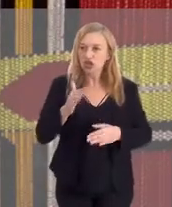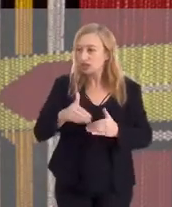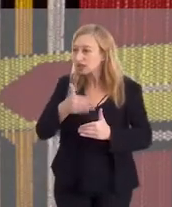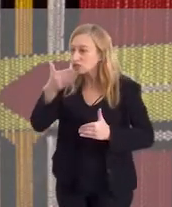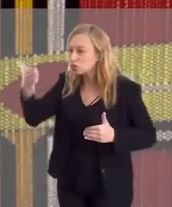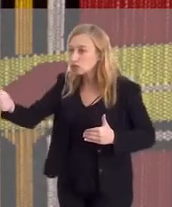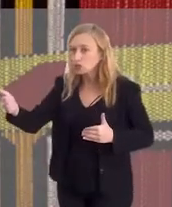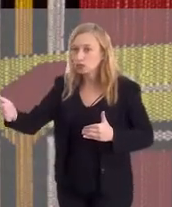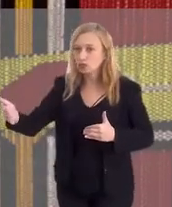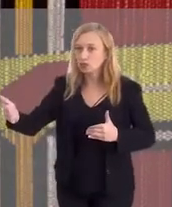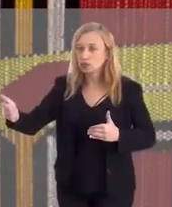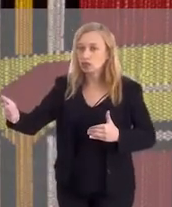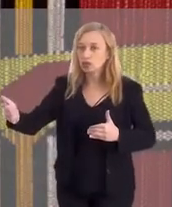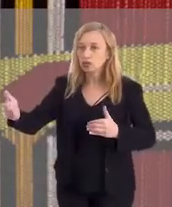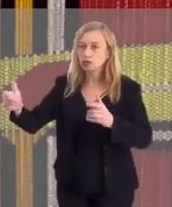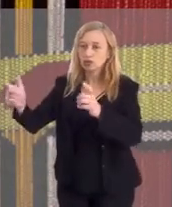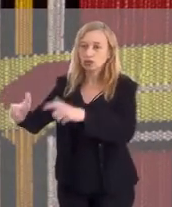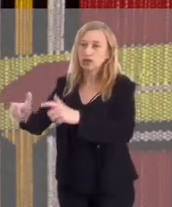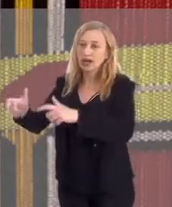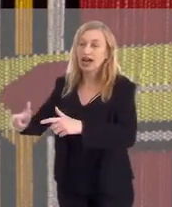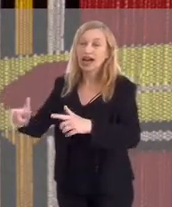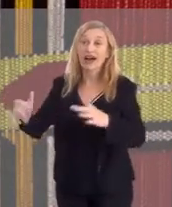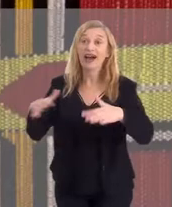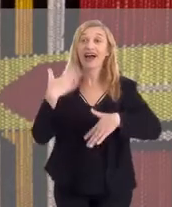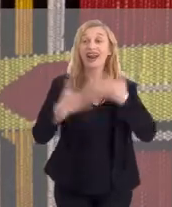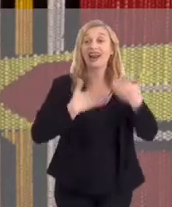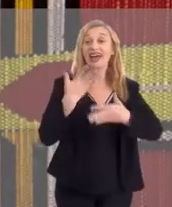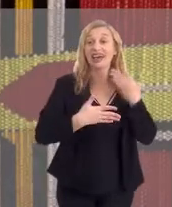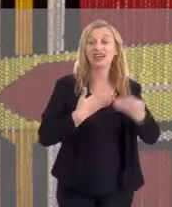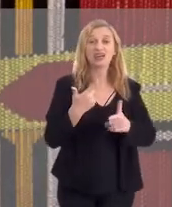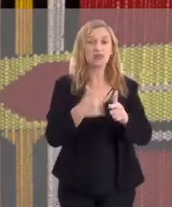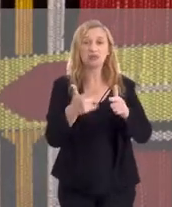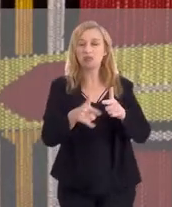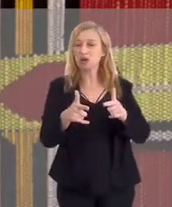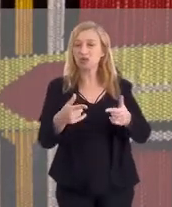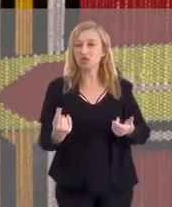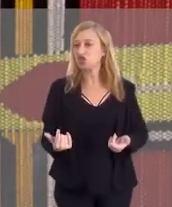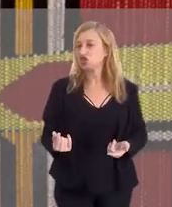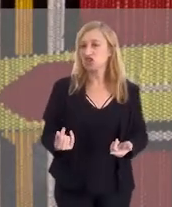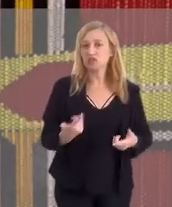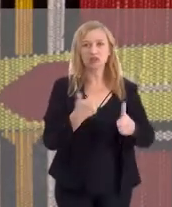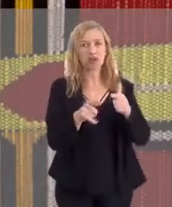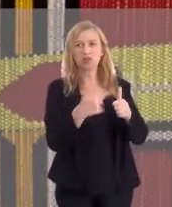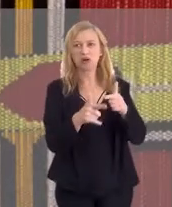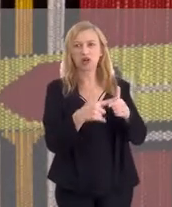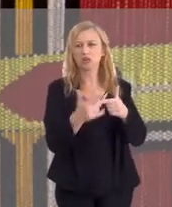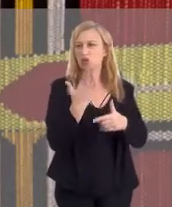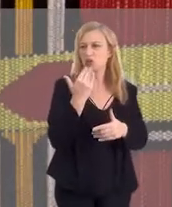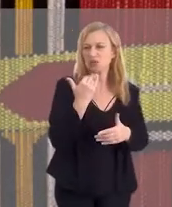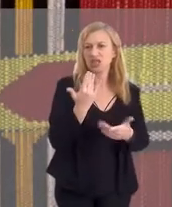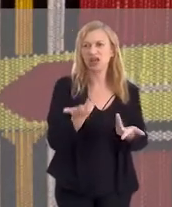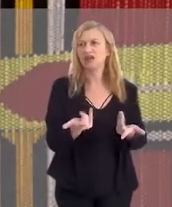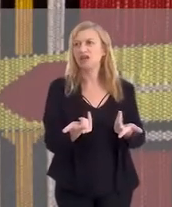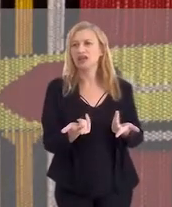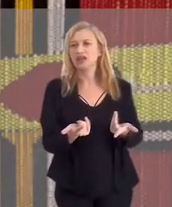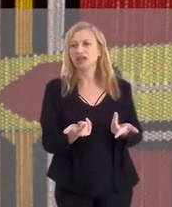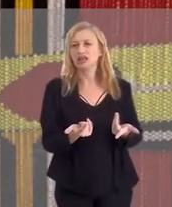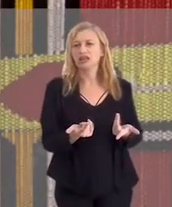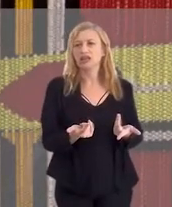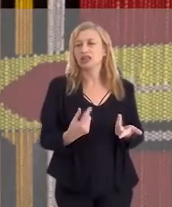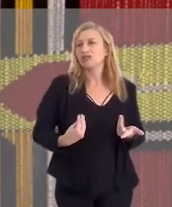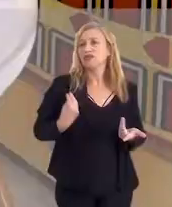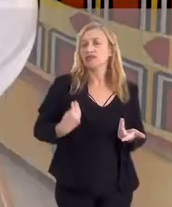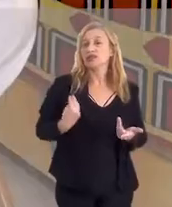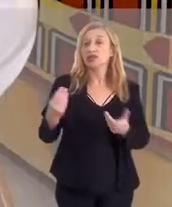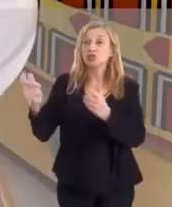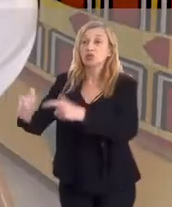está do outro lado alegre, porque ela não vai ter mais doença. Ela não vai ter mais problema financeiro, não vai ter mais problema de alimentação.